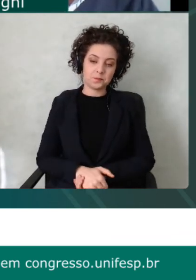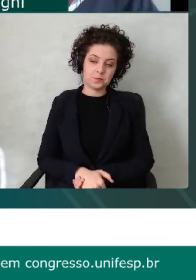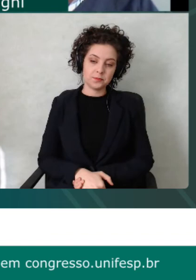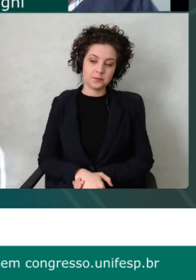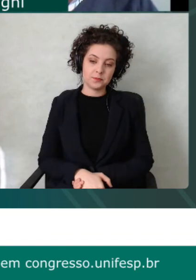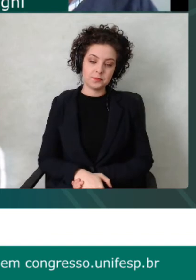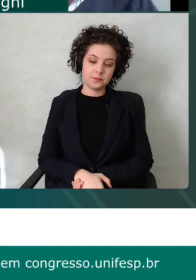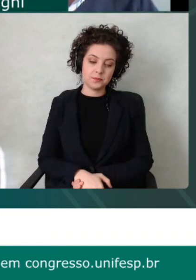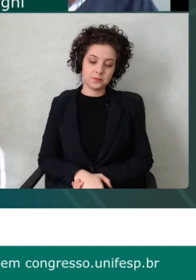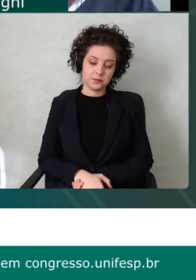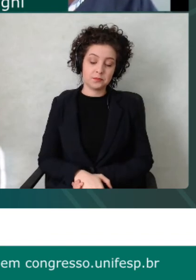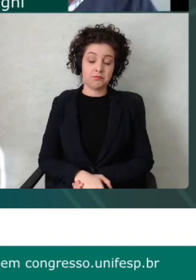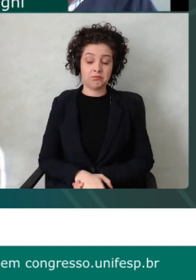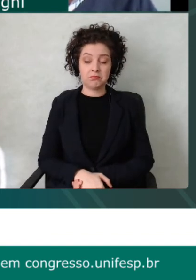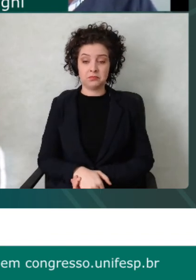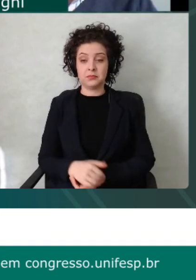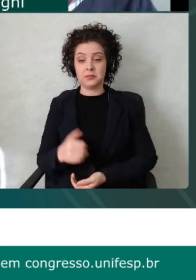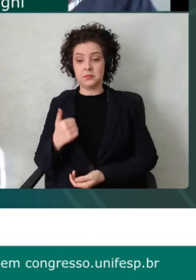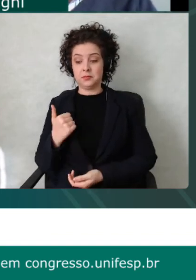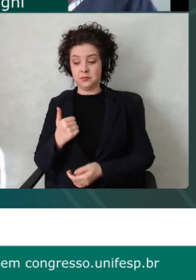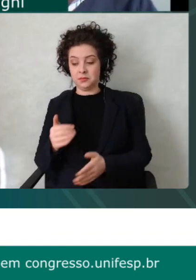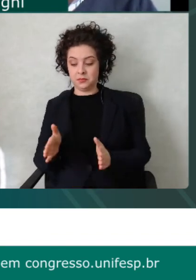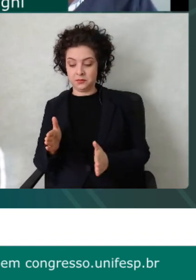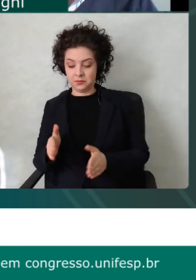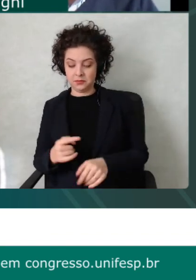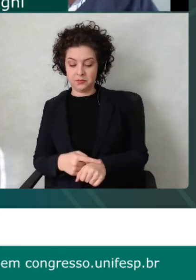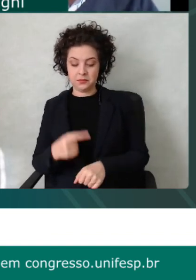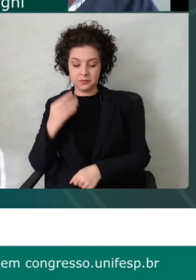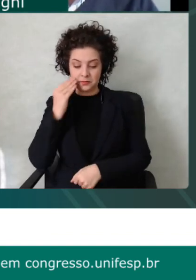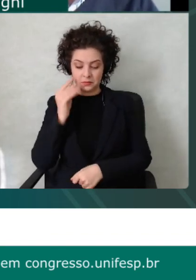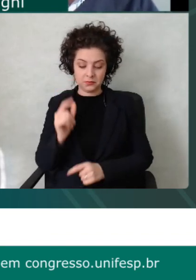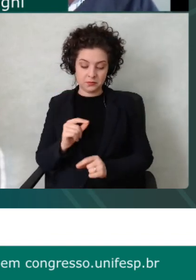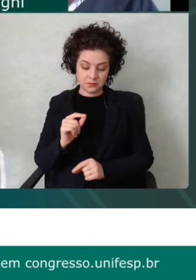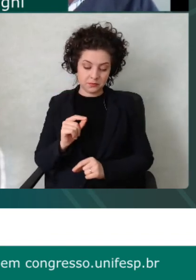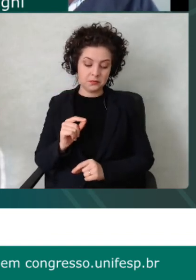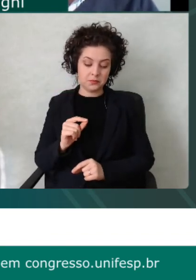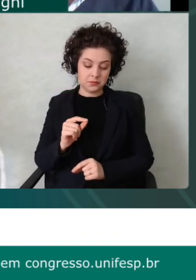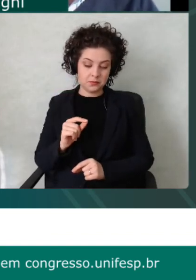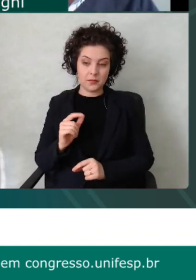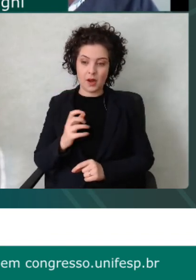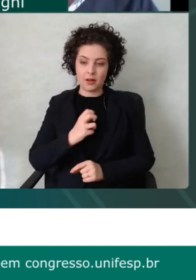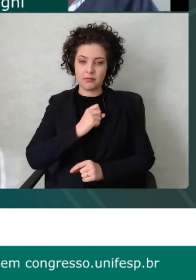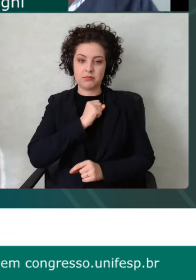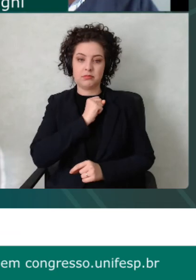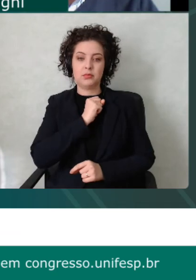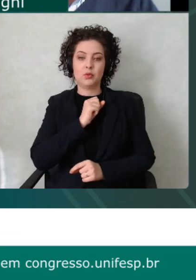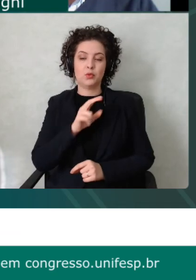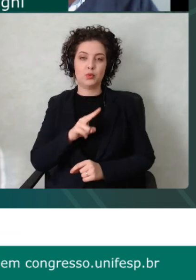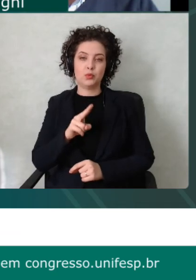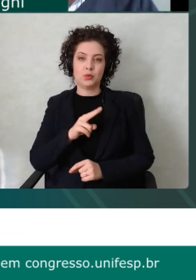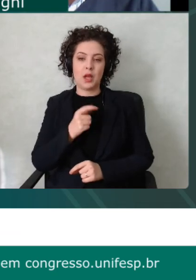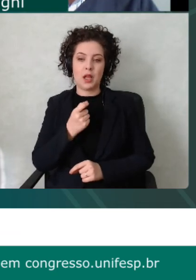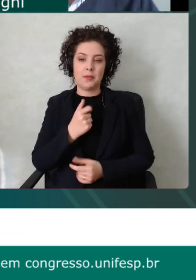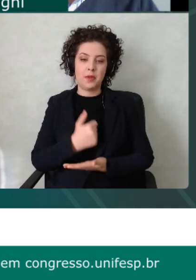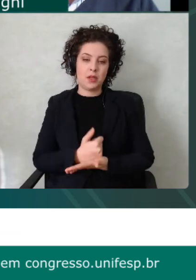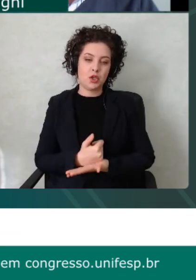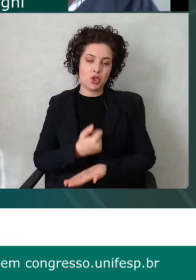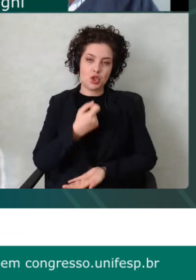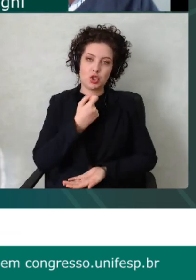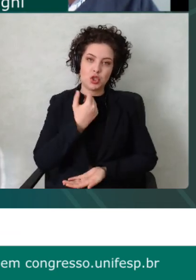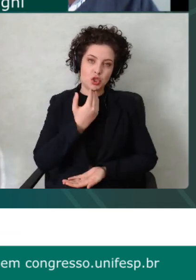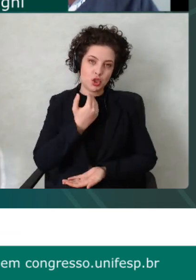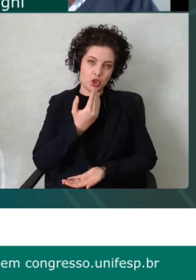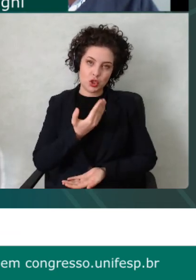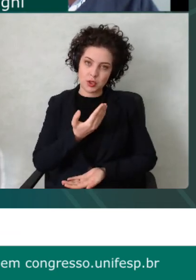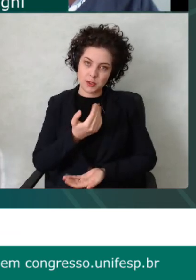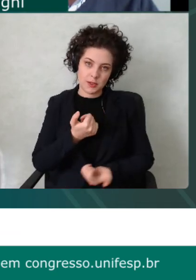por um primeiro momento, optar por uma medida salvadora de utilizar drogas que não têm eficácia para substituir